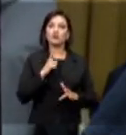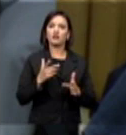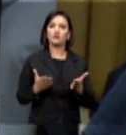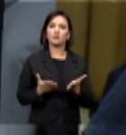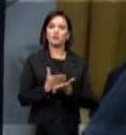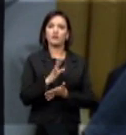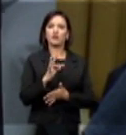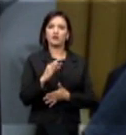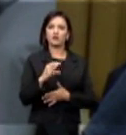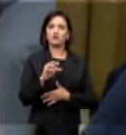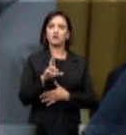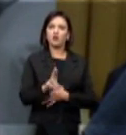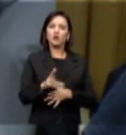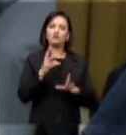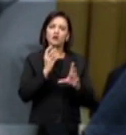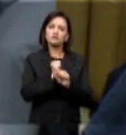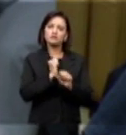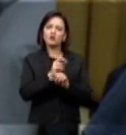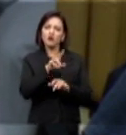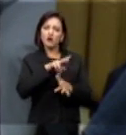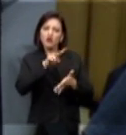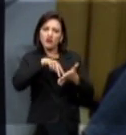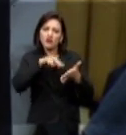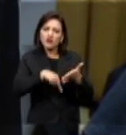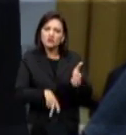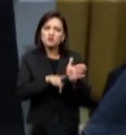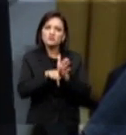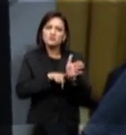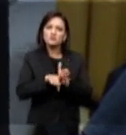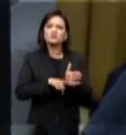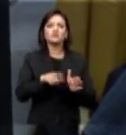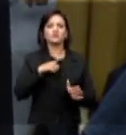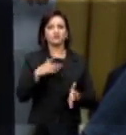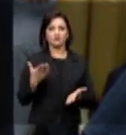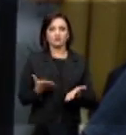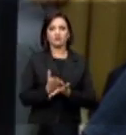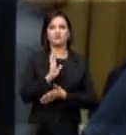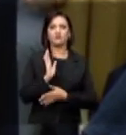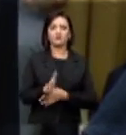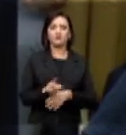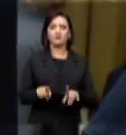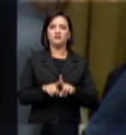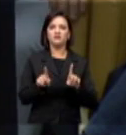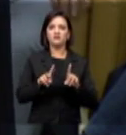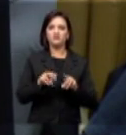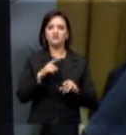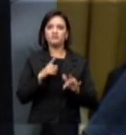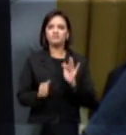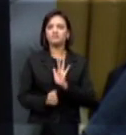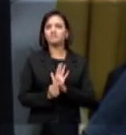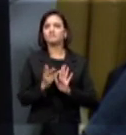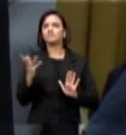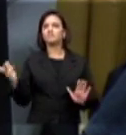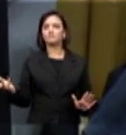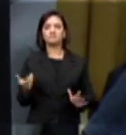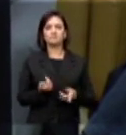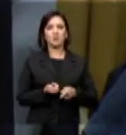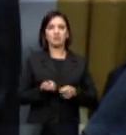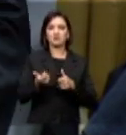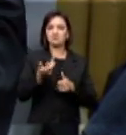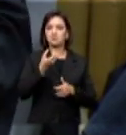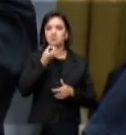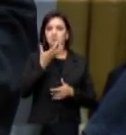pelo TCU, como bem lembrado pelo eminente Procurador-Geral da República, e trará uma série de benefícios